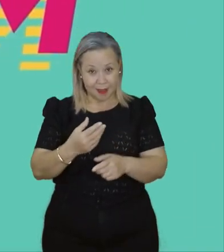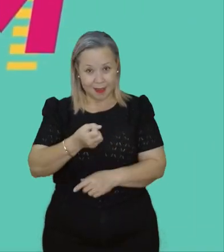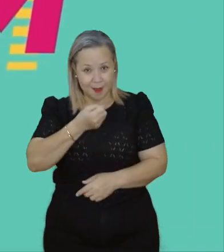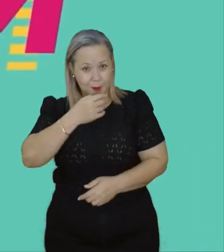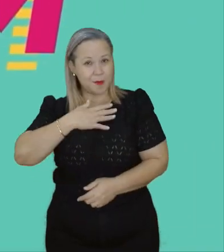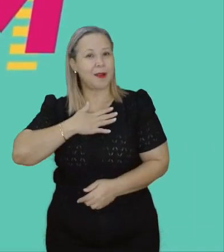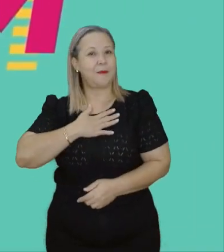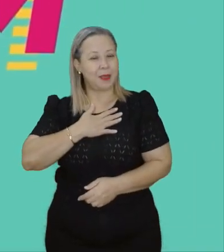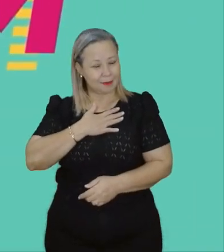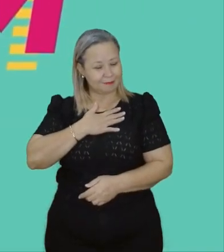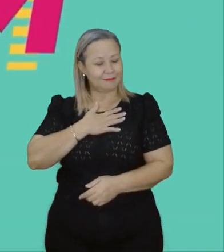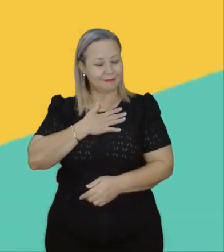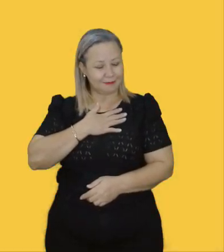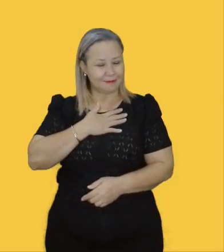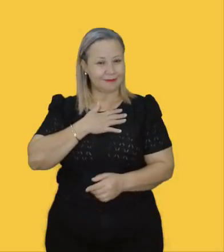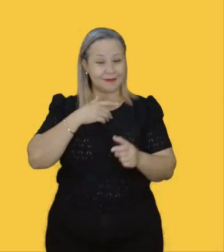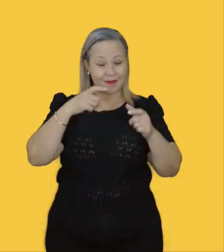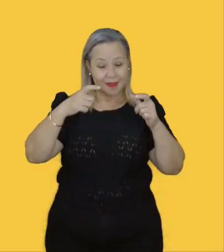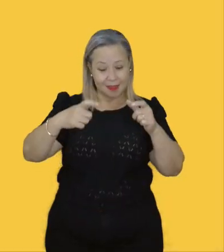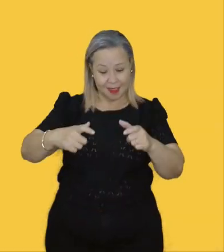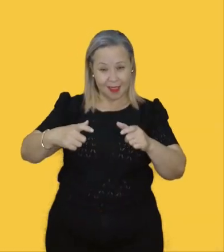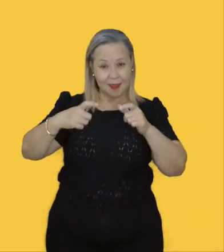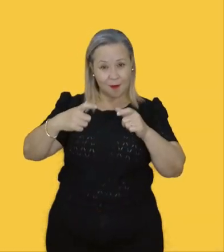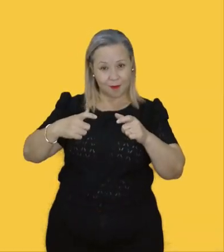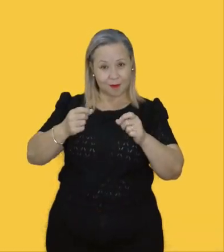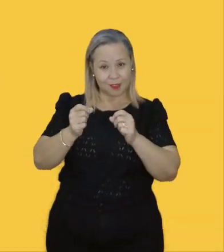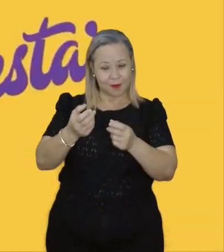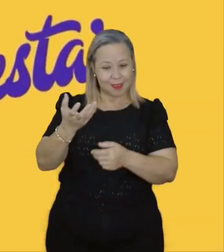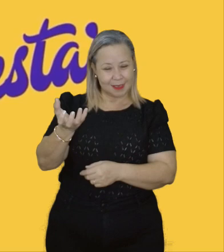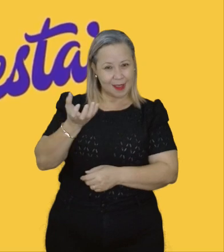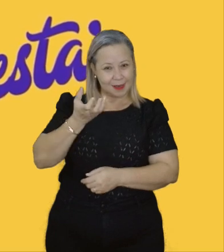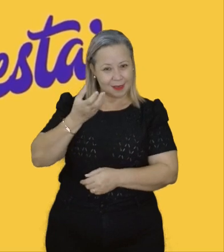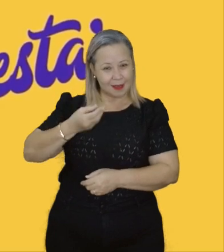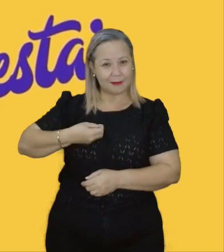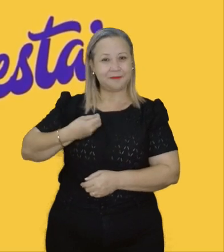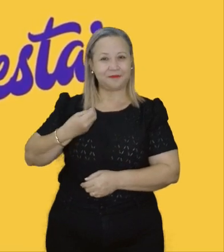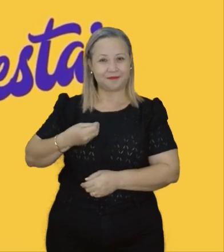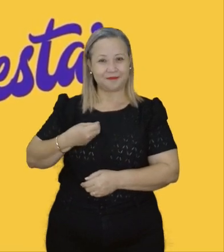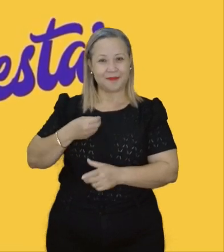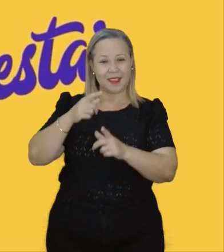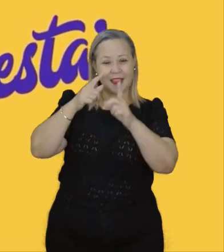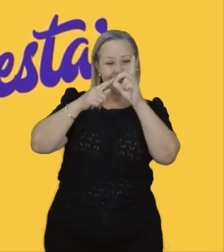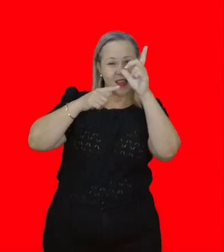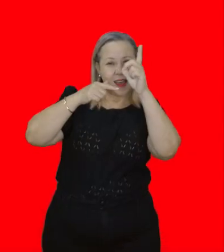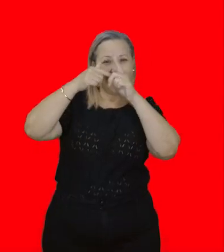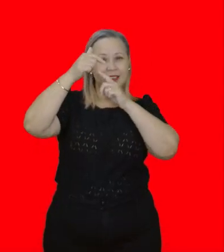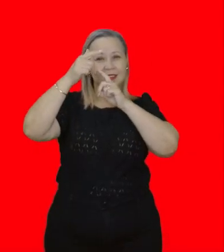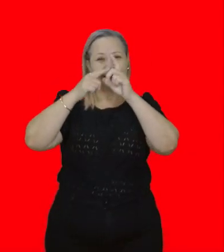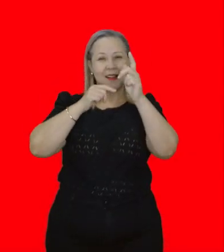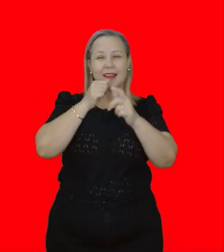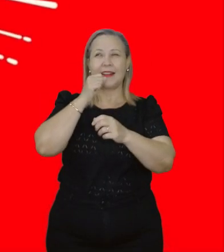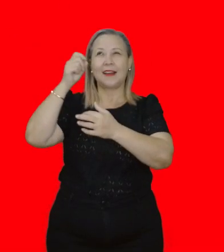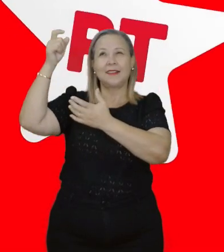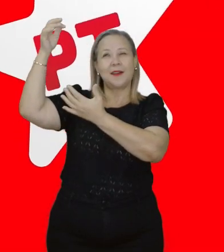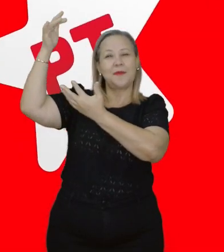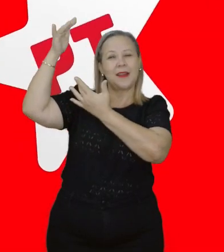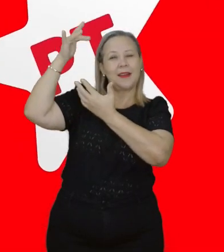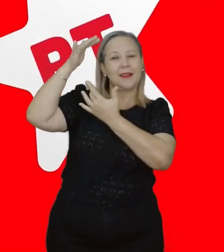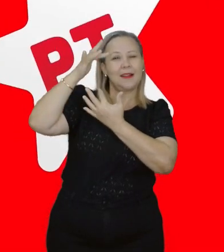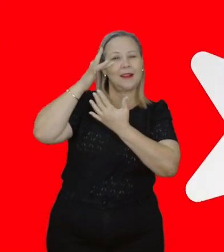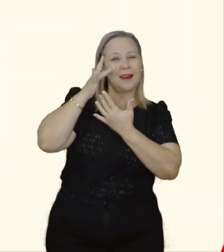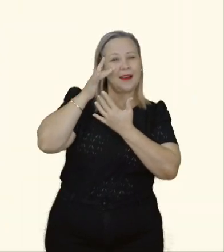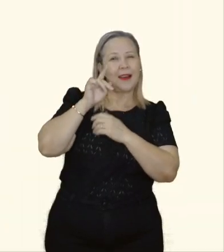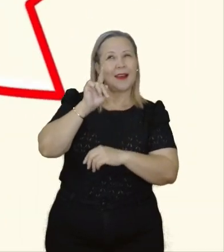Lugar que é bom pra mim é onde eu quiser estar. A estrela ainda